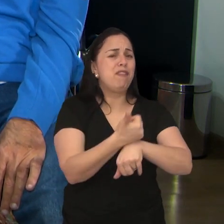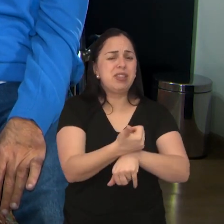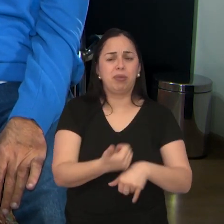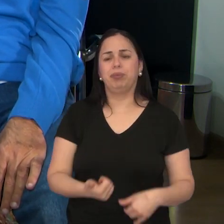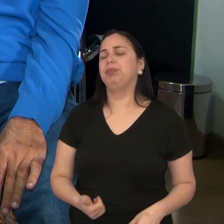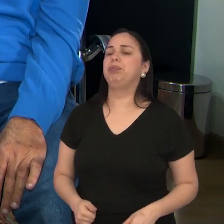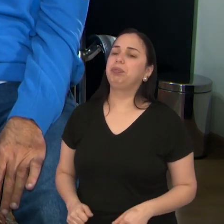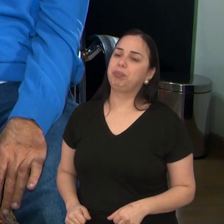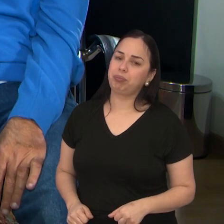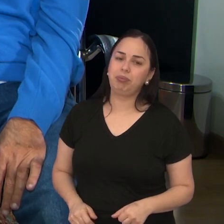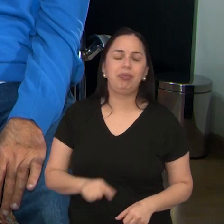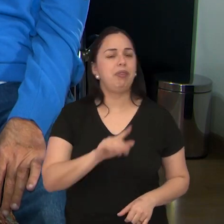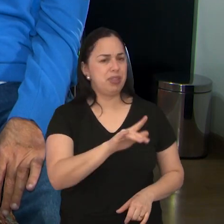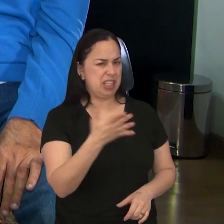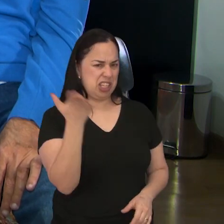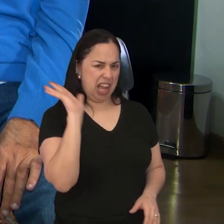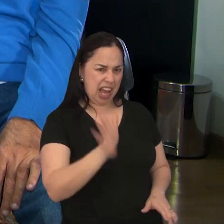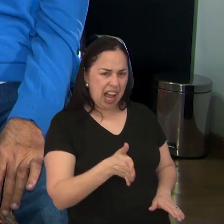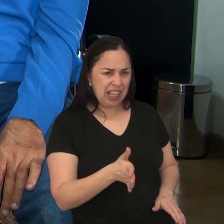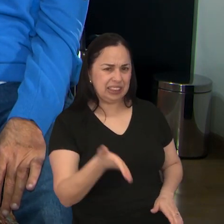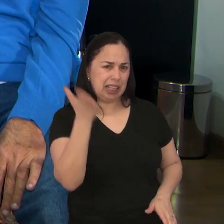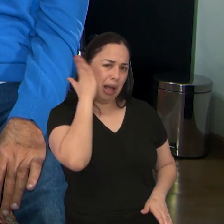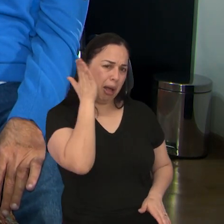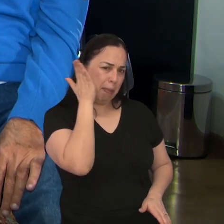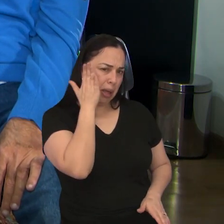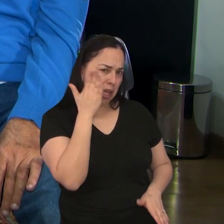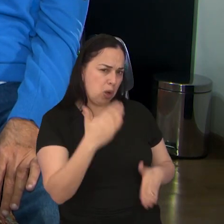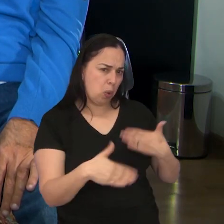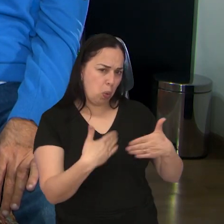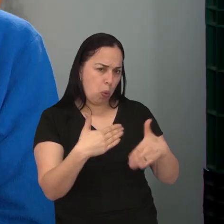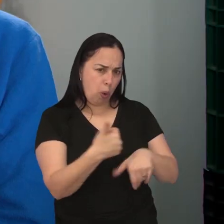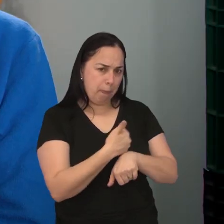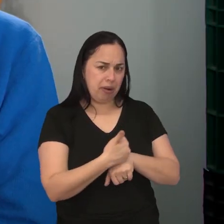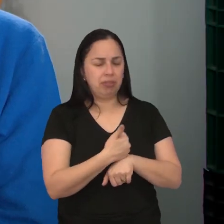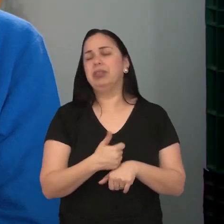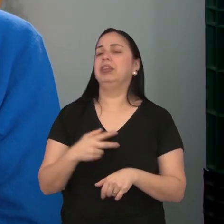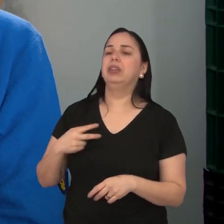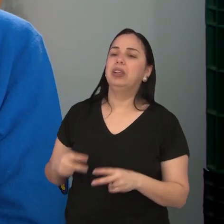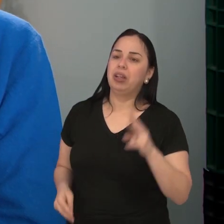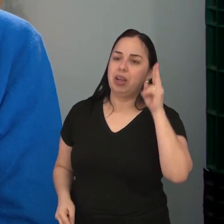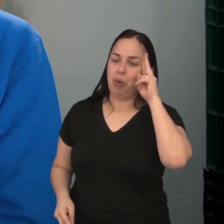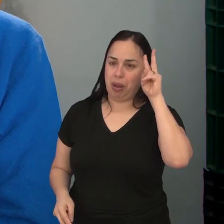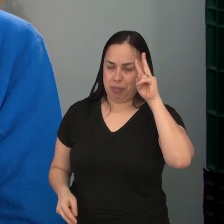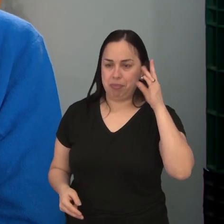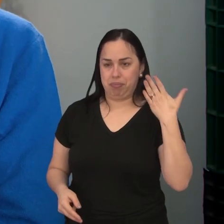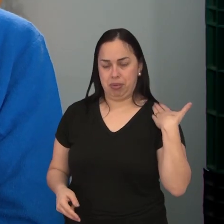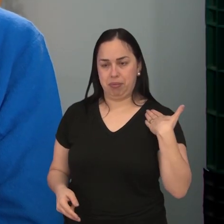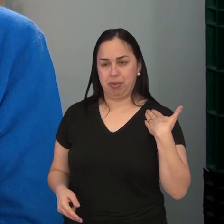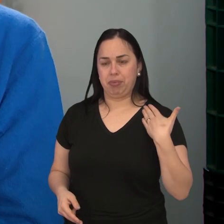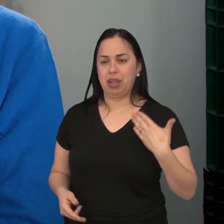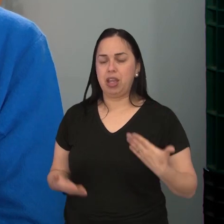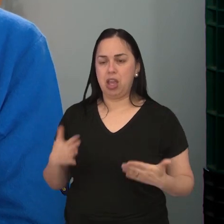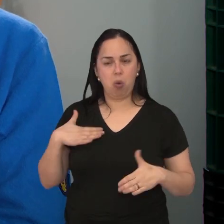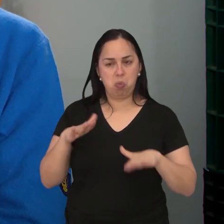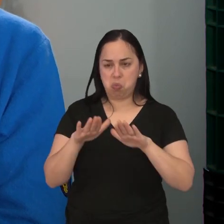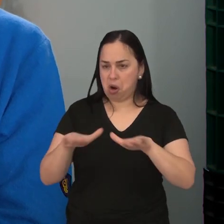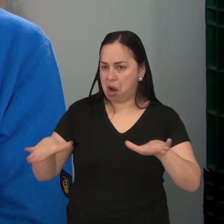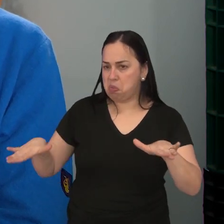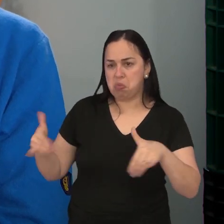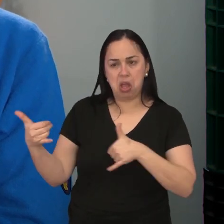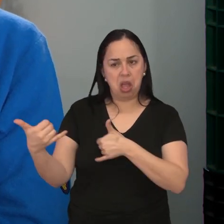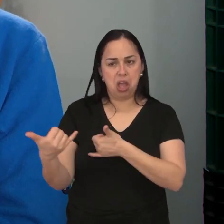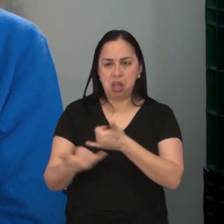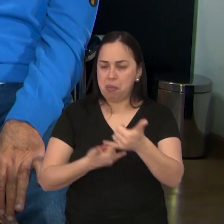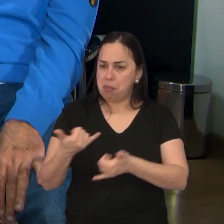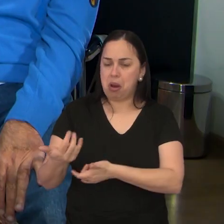época? Você já sabia de fato o que ia vir pela frente? Eu me lembro algumas cenas da minha infância. Eu era um moleque como todos os